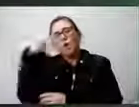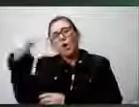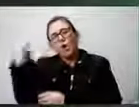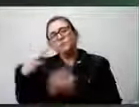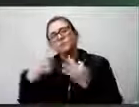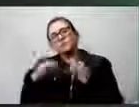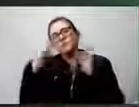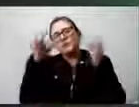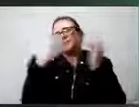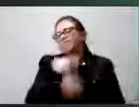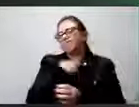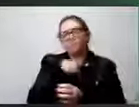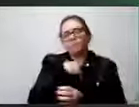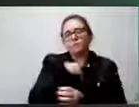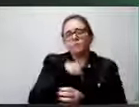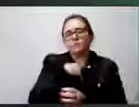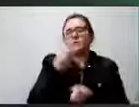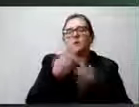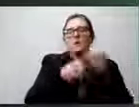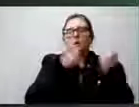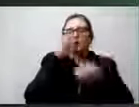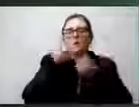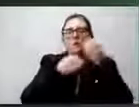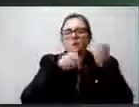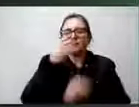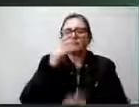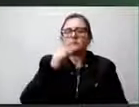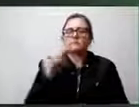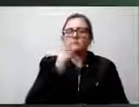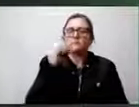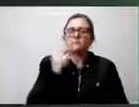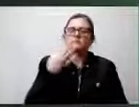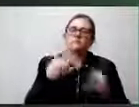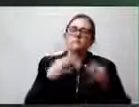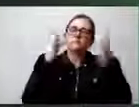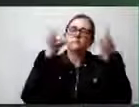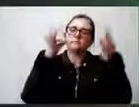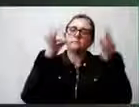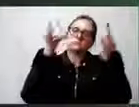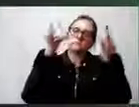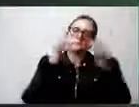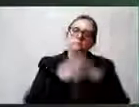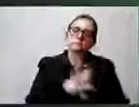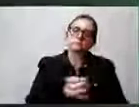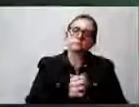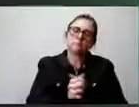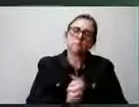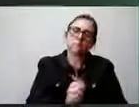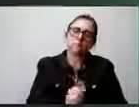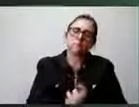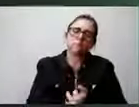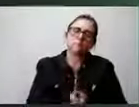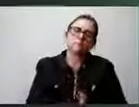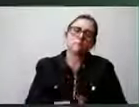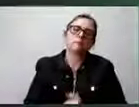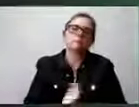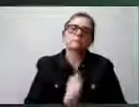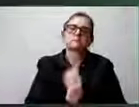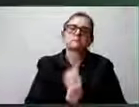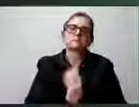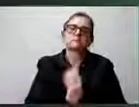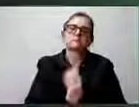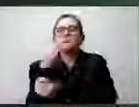eu não posso deixar de comentar porque são fundamentais no tratamento integral da articulação temporomandibular, como o exercício